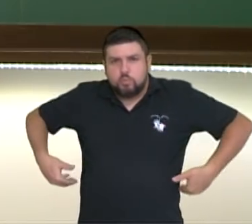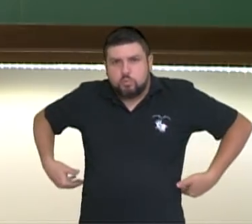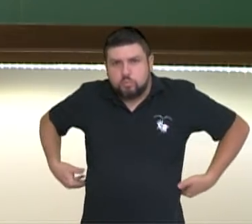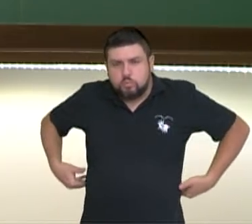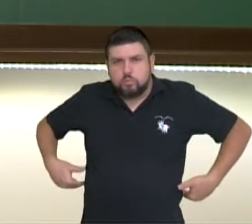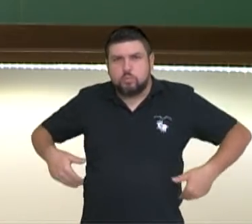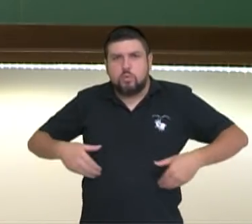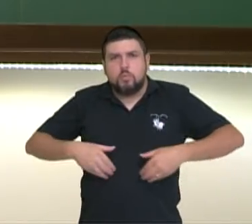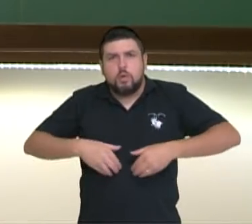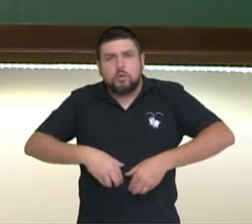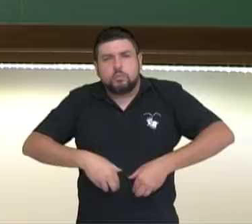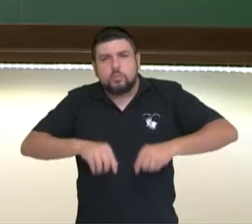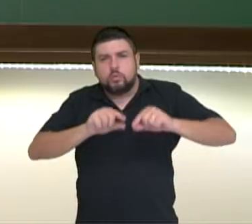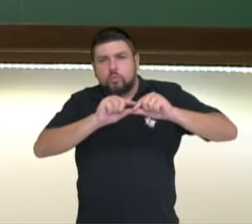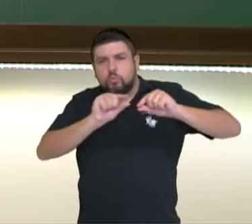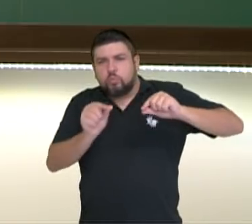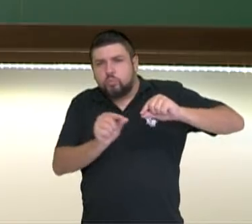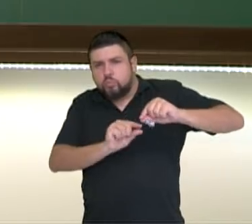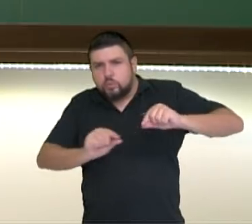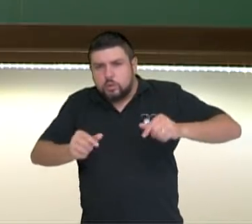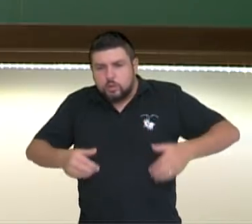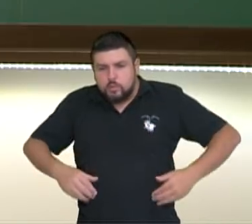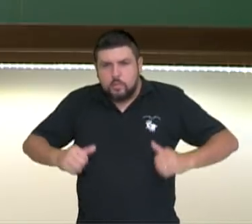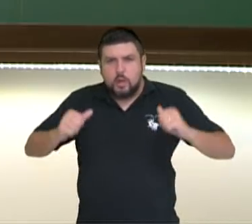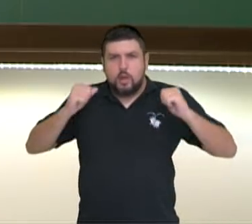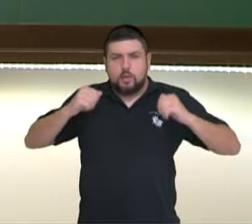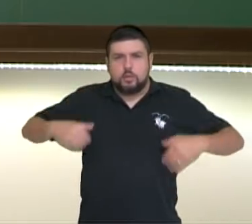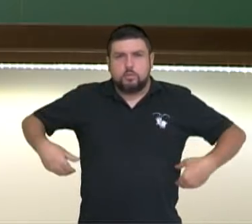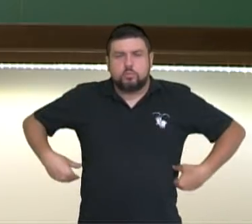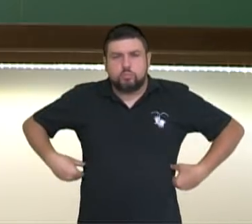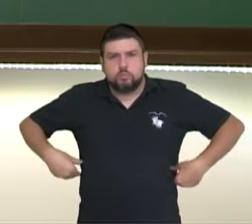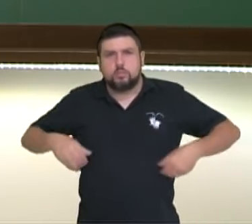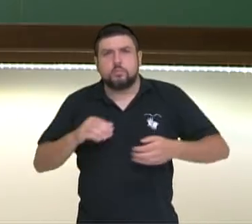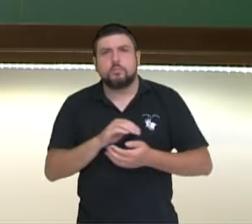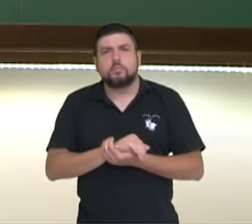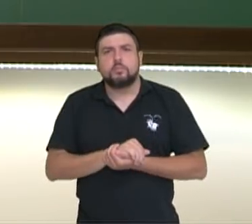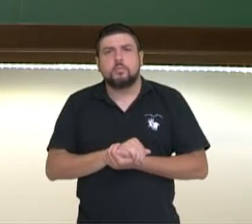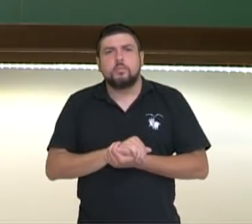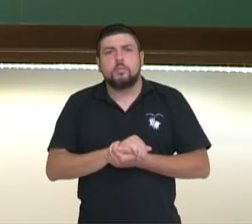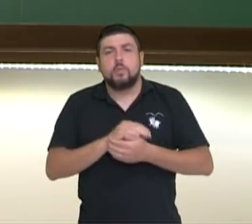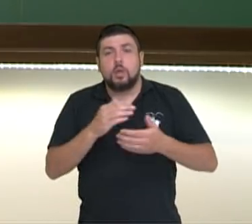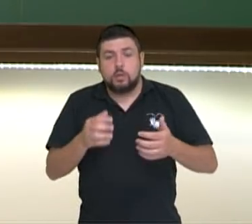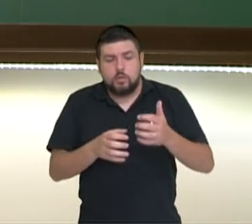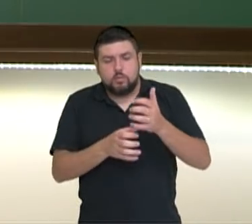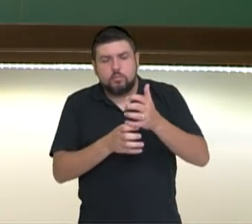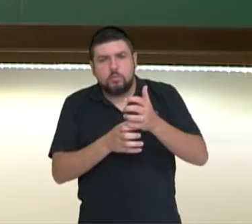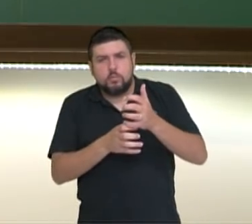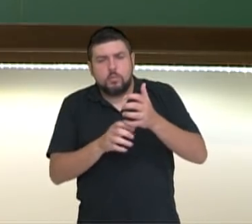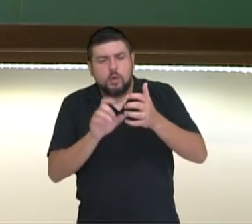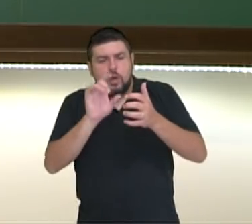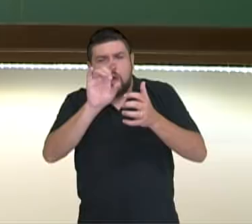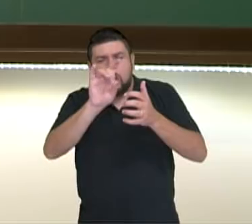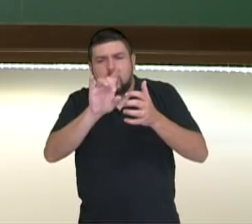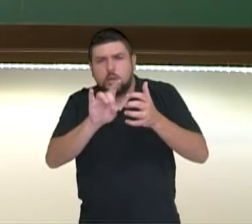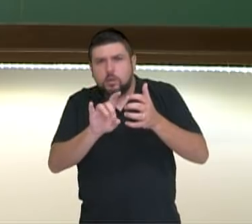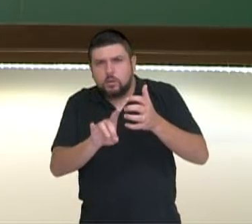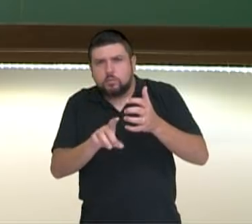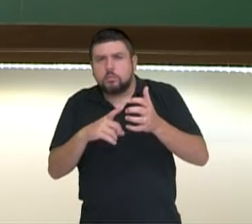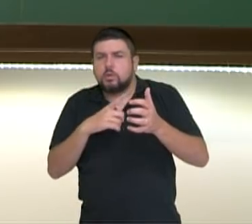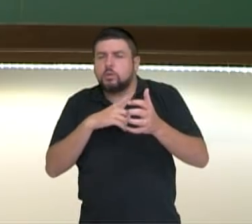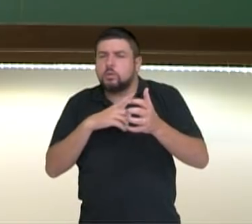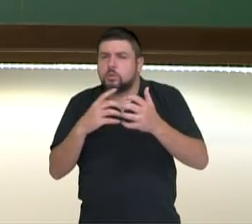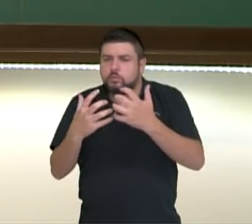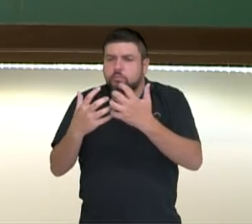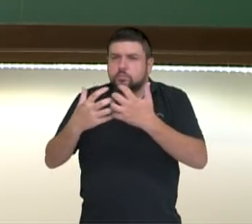nossos intestinos, por exemplo, tá? Então, essas vértebras, cada uma delas tem a sua função. Quando nós